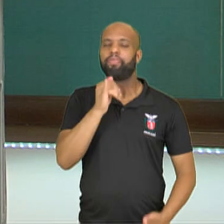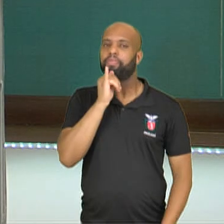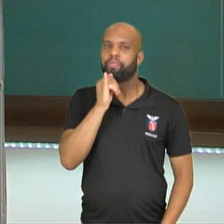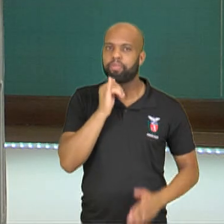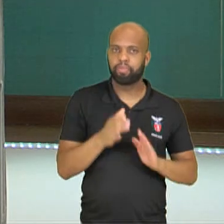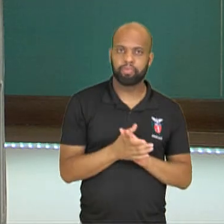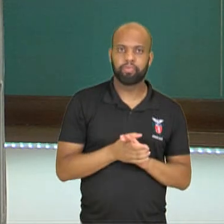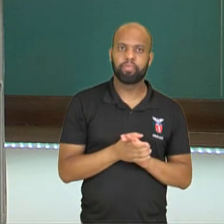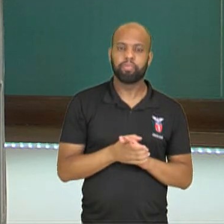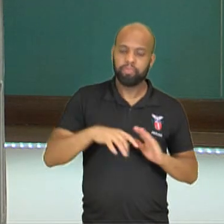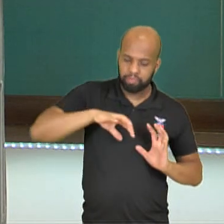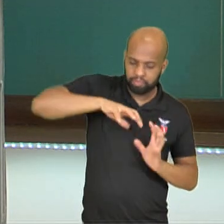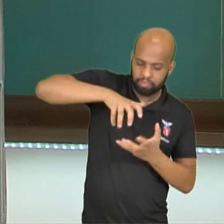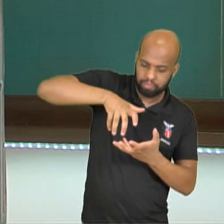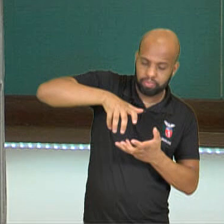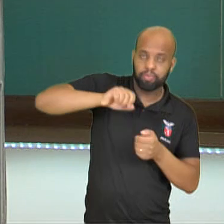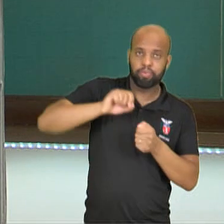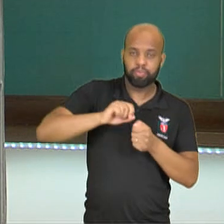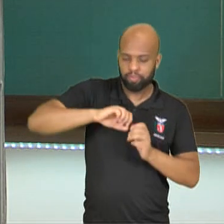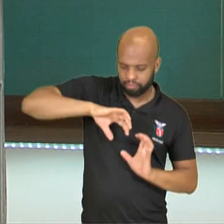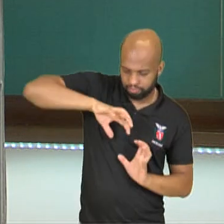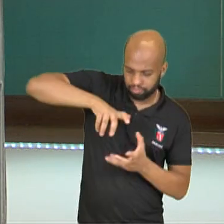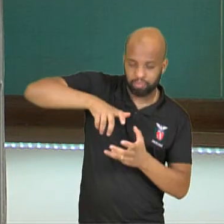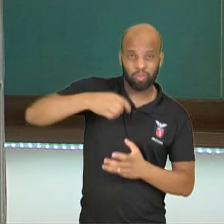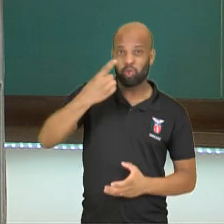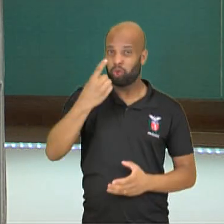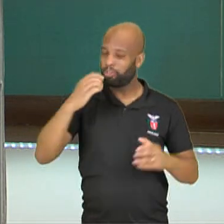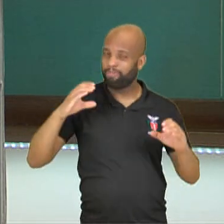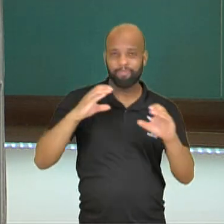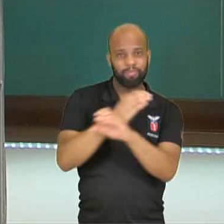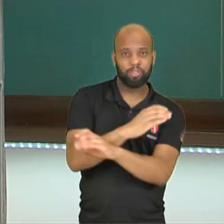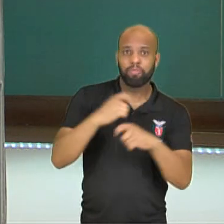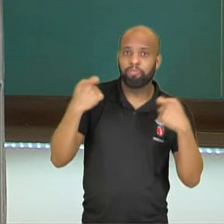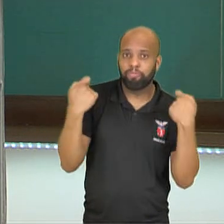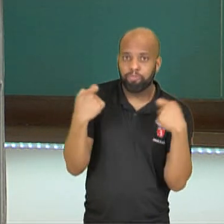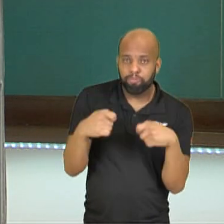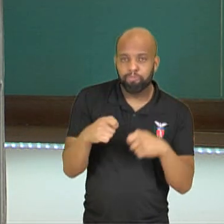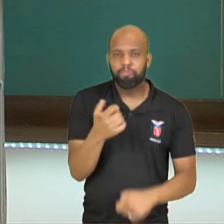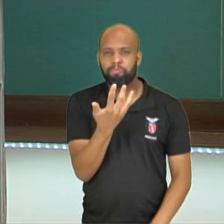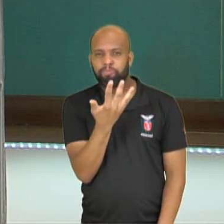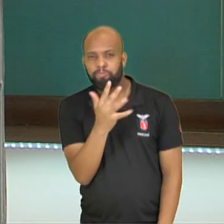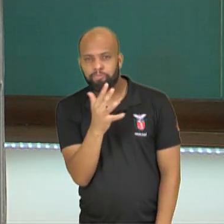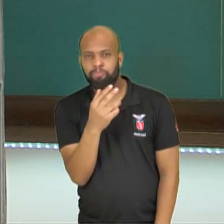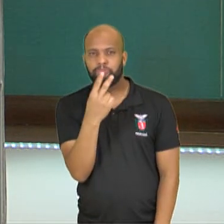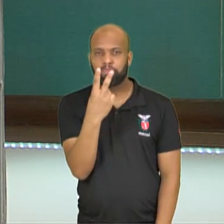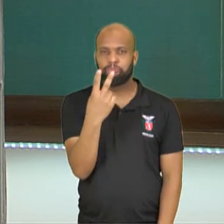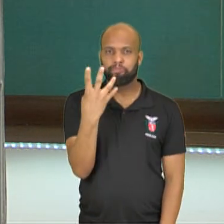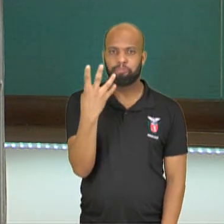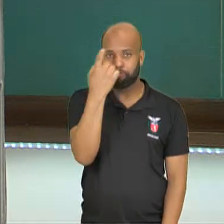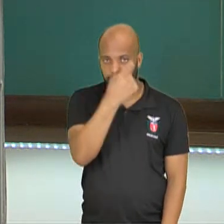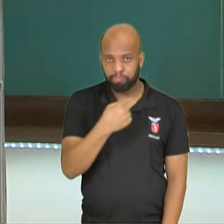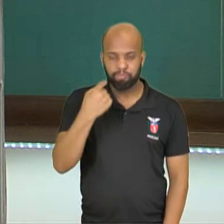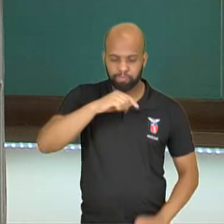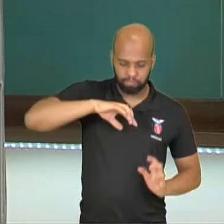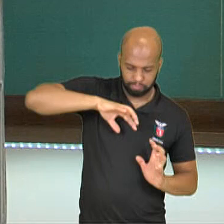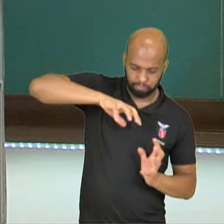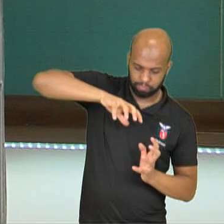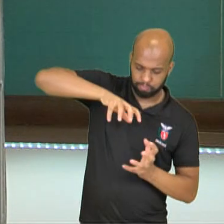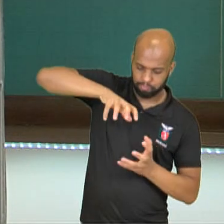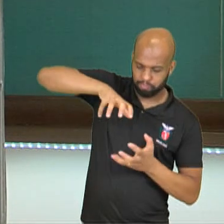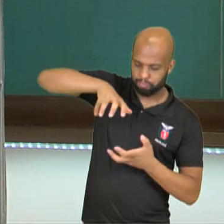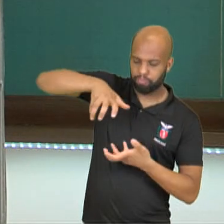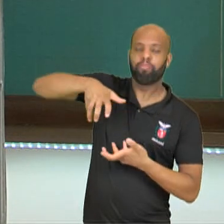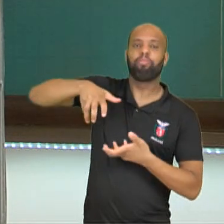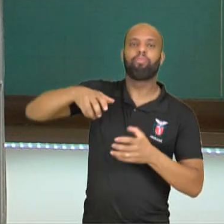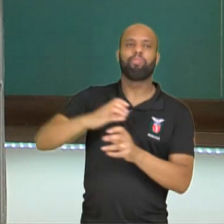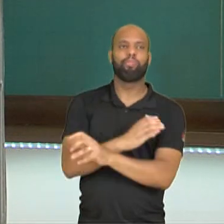planeta realize um movimento de rotação completo, são necessárias aproximadamente 24 horas. Para ser mais específico,